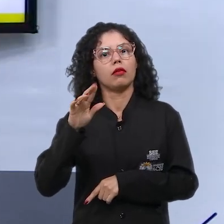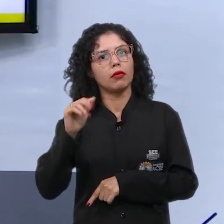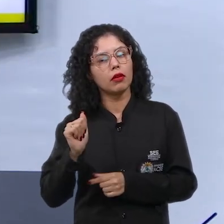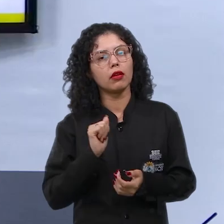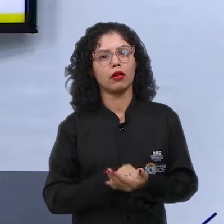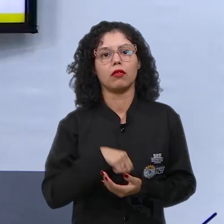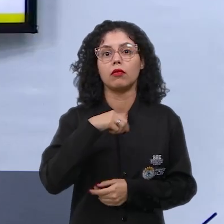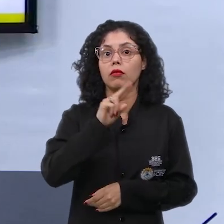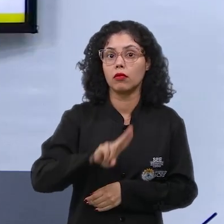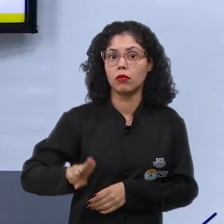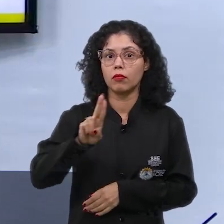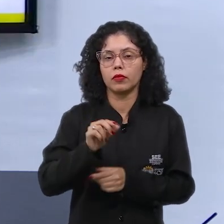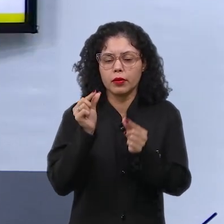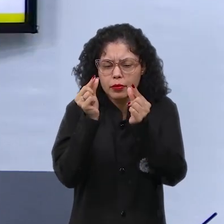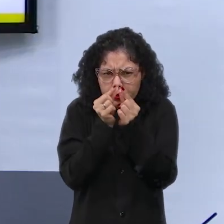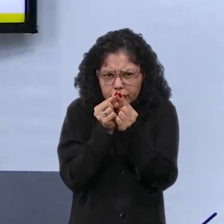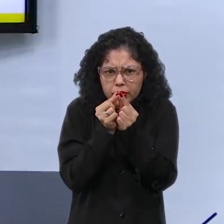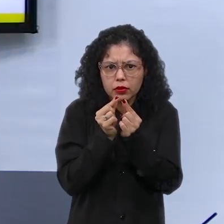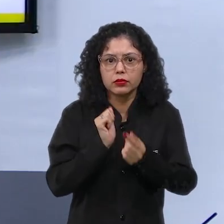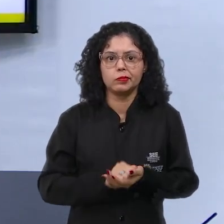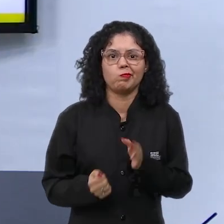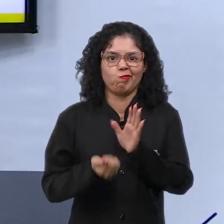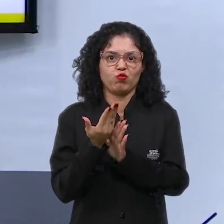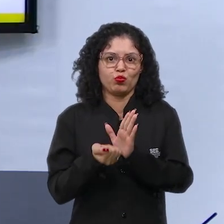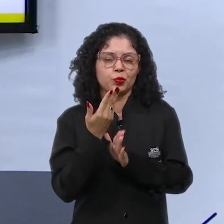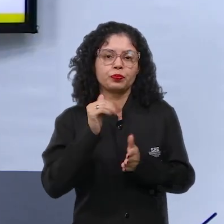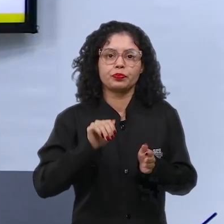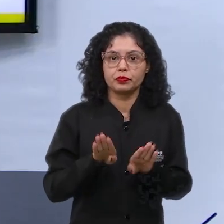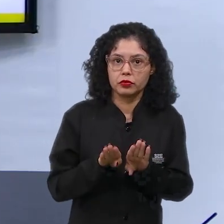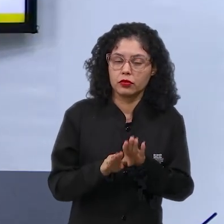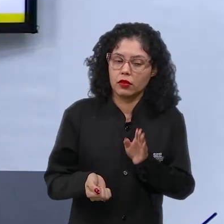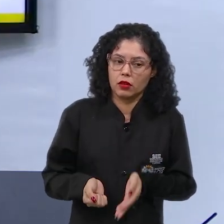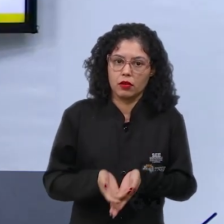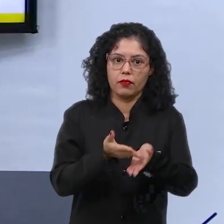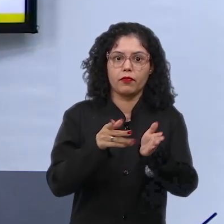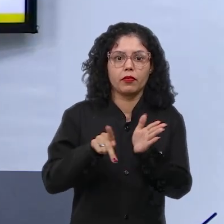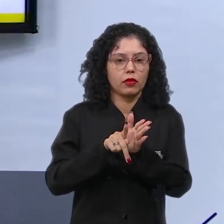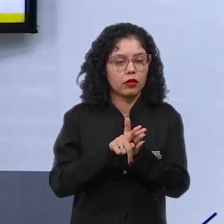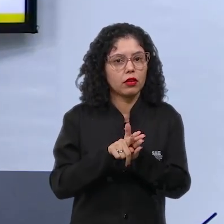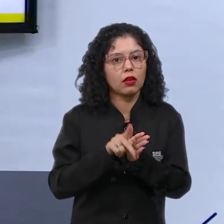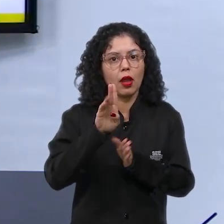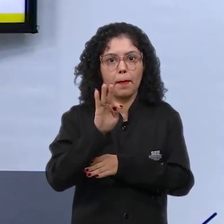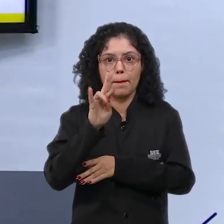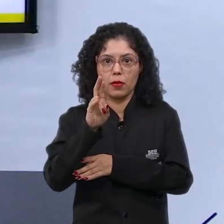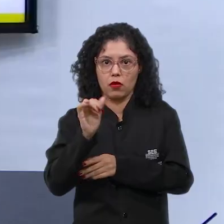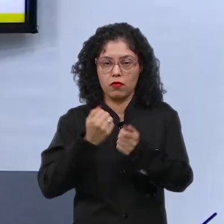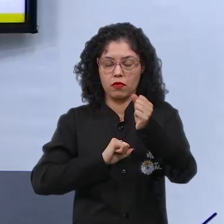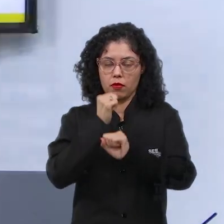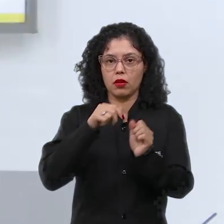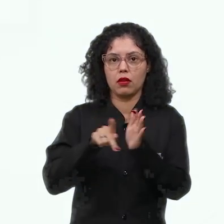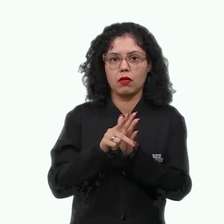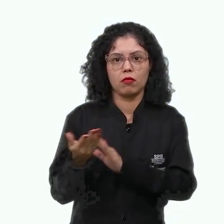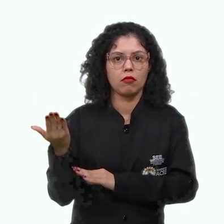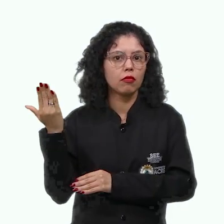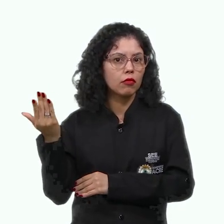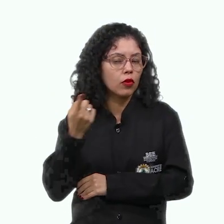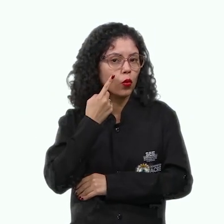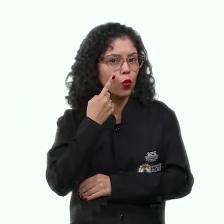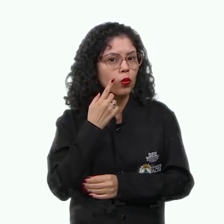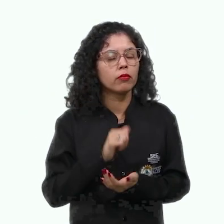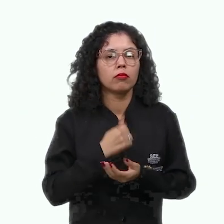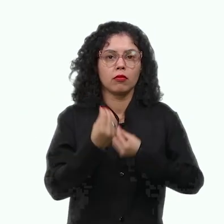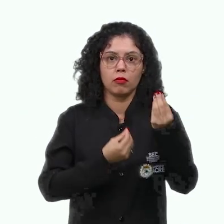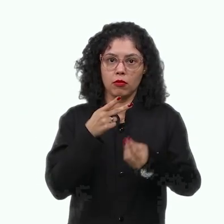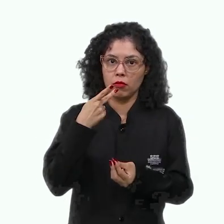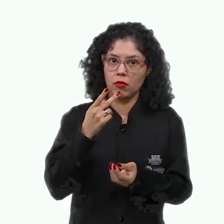quem? A microvespa, que foi produzida e lançada pelas biofábricas. Olha só, como eu